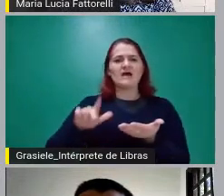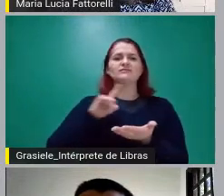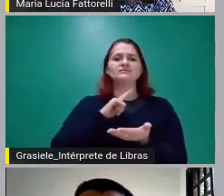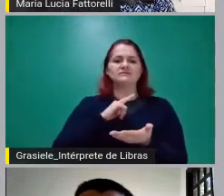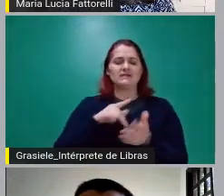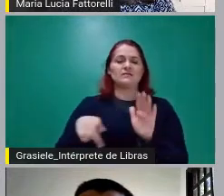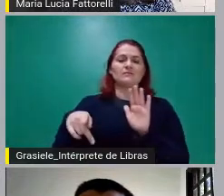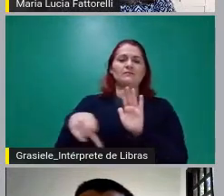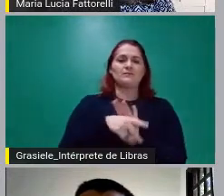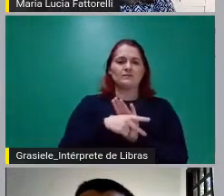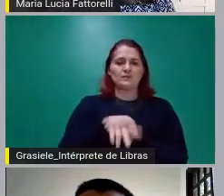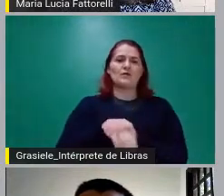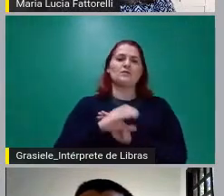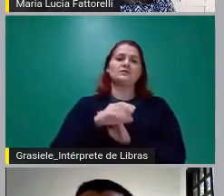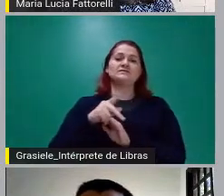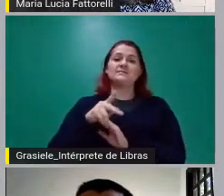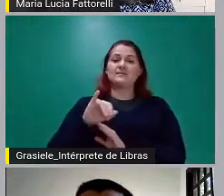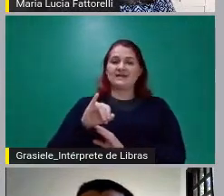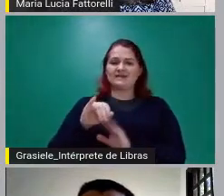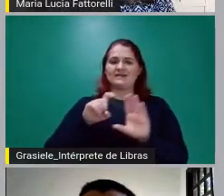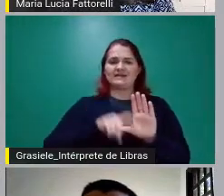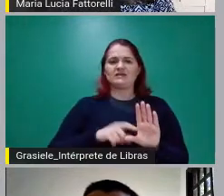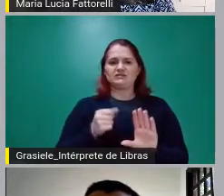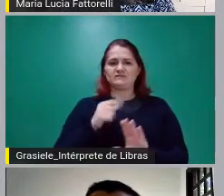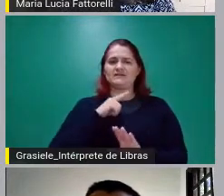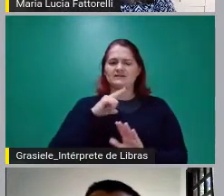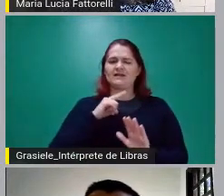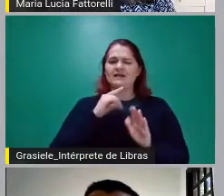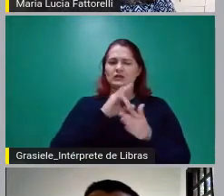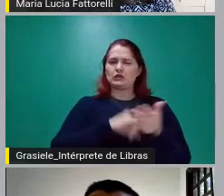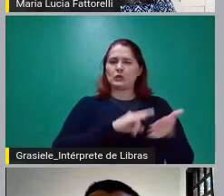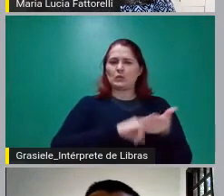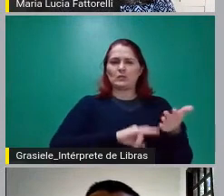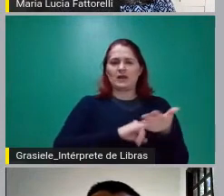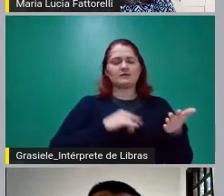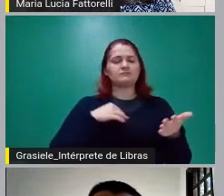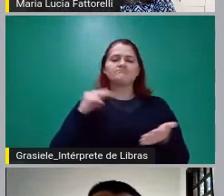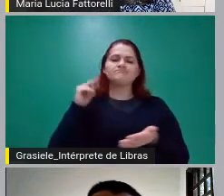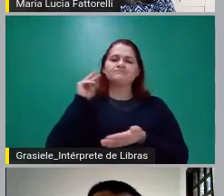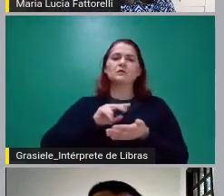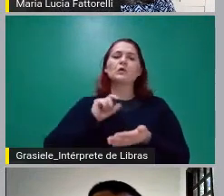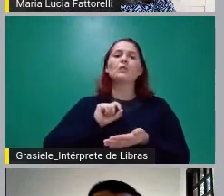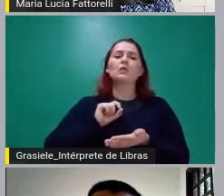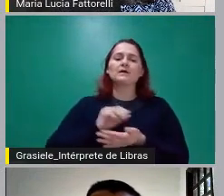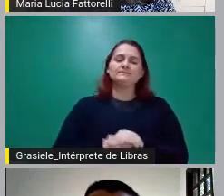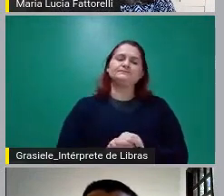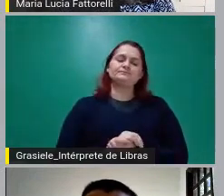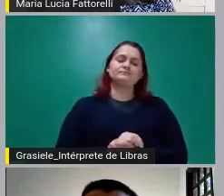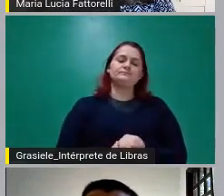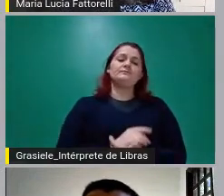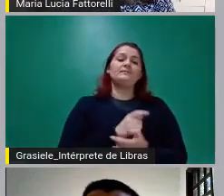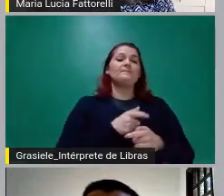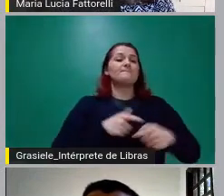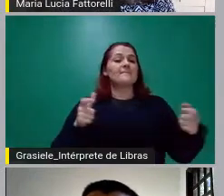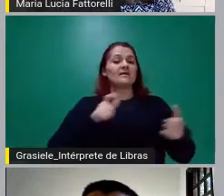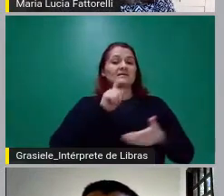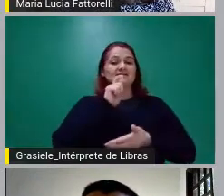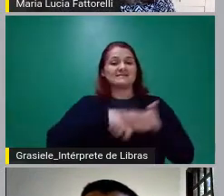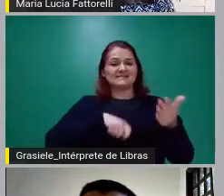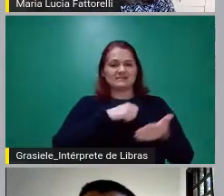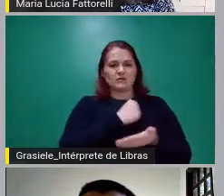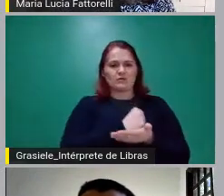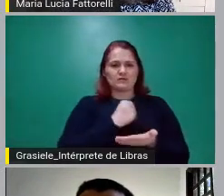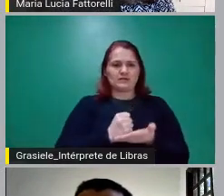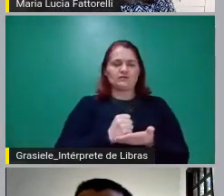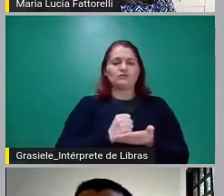análise preliminar da CPI da dívida, mas a assinatura dos contratos teria se iniciado, na maior parte deles, né, em setembro de